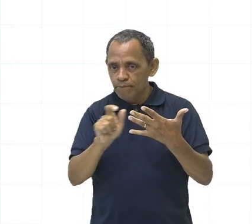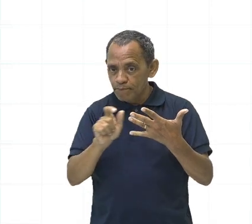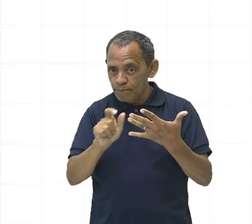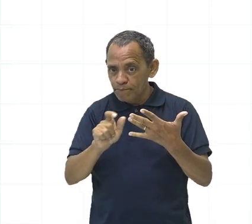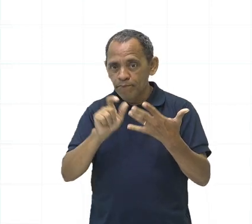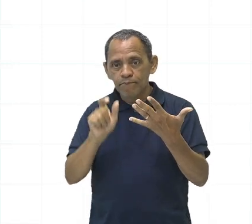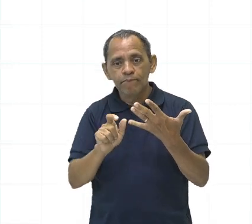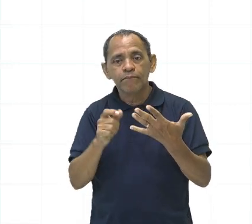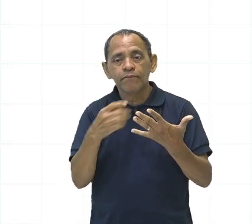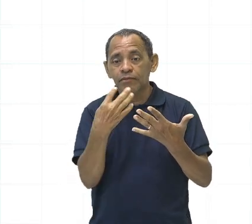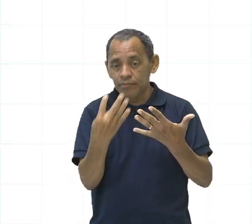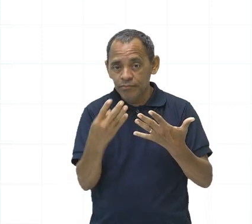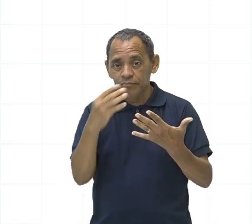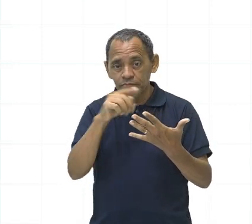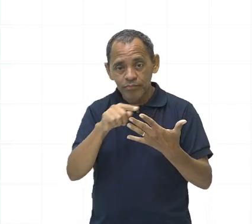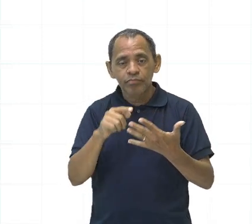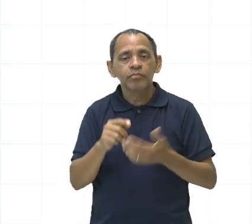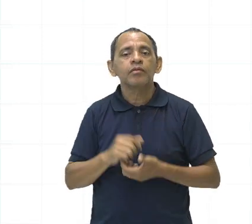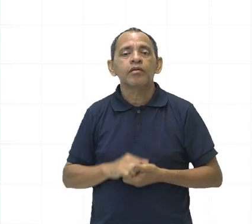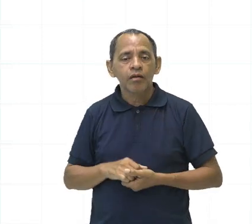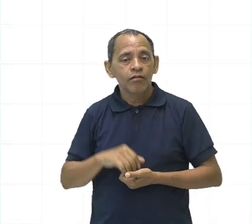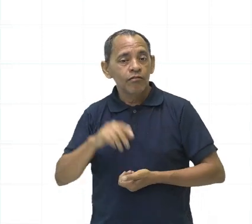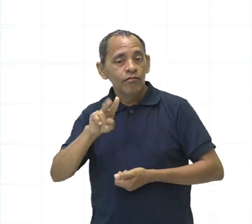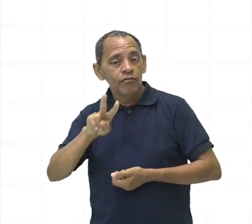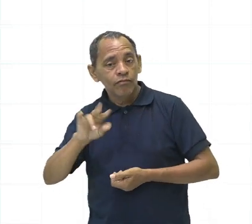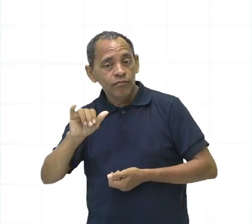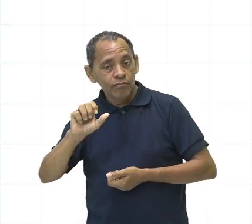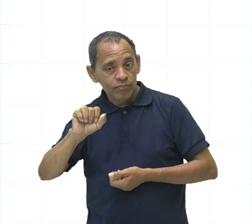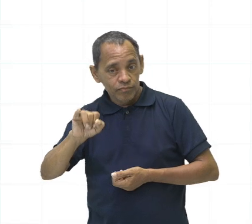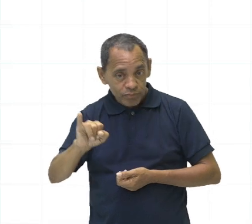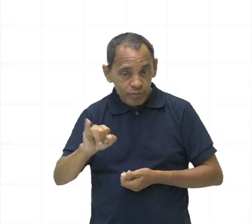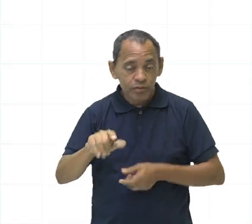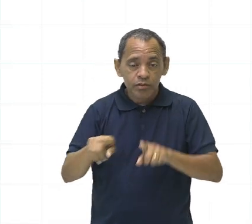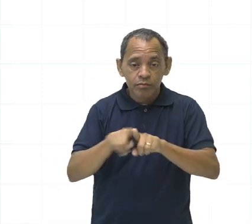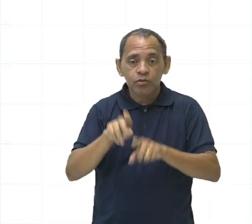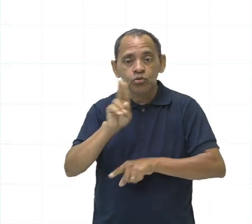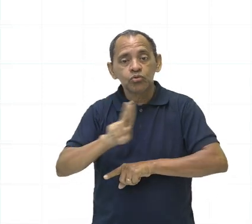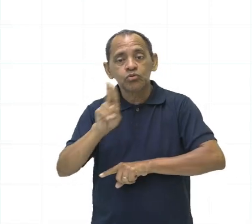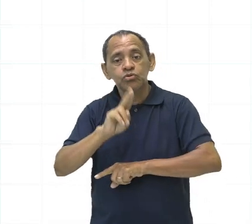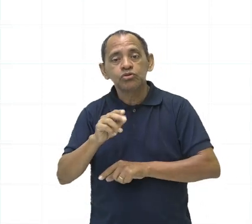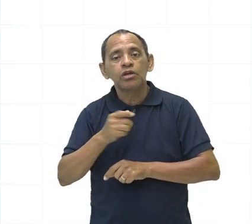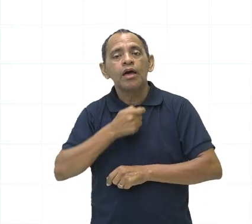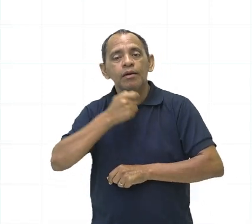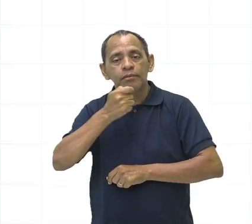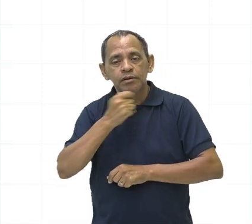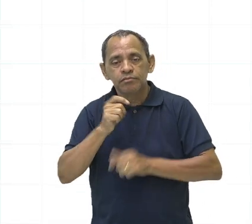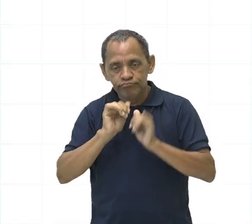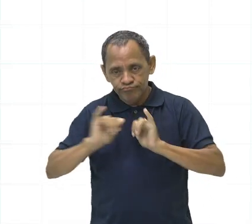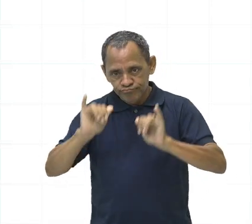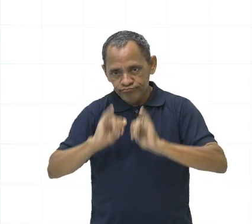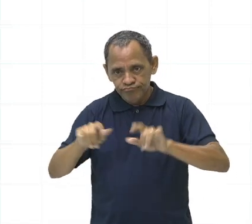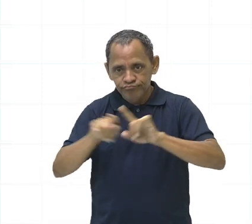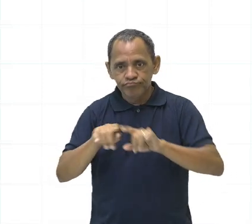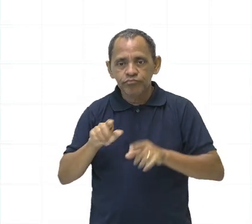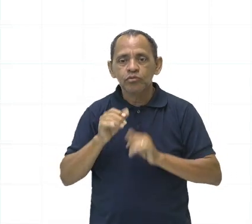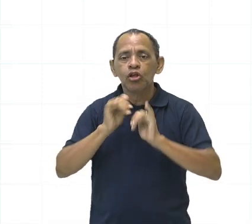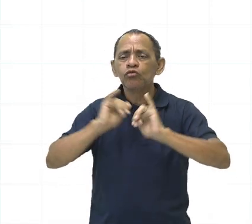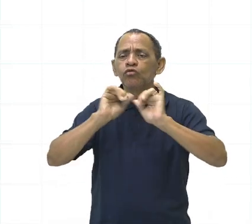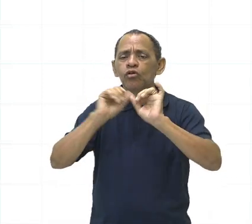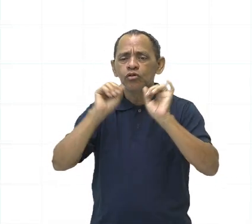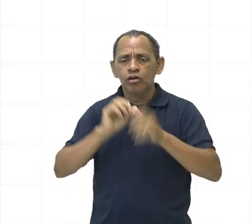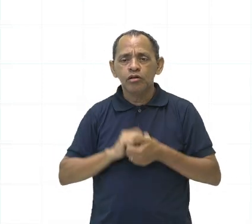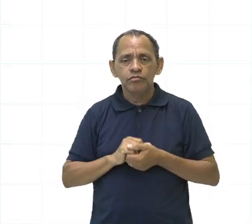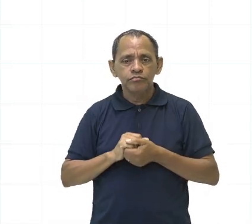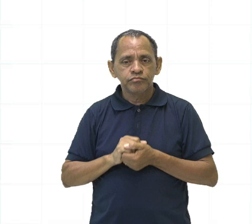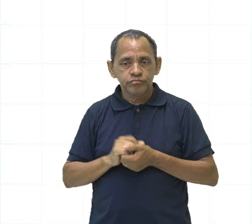Rui Barbosa, que vão usar a imprensa para criticar a escravidão e promover a liberdade. Vão